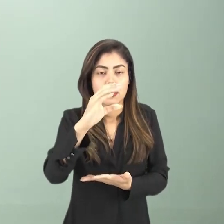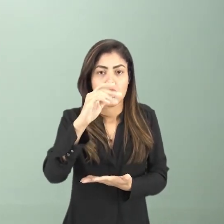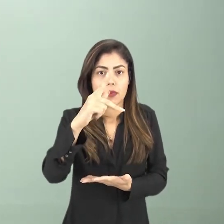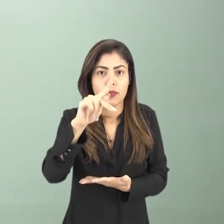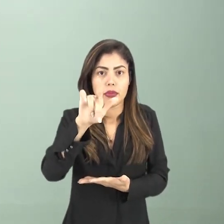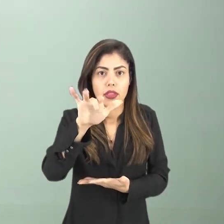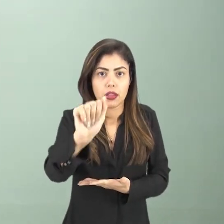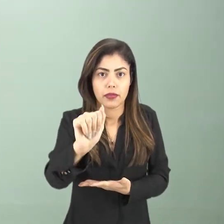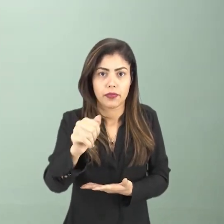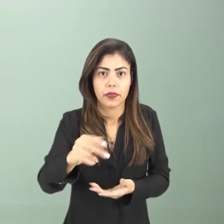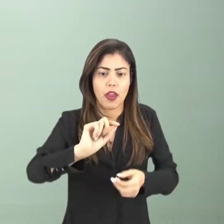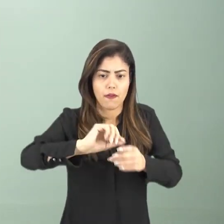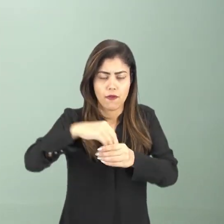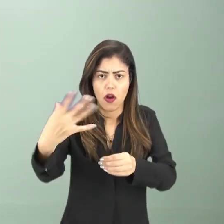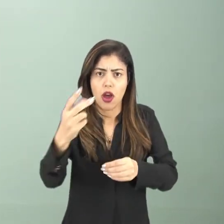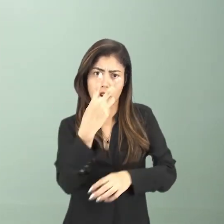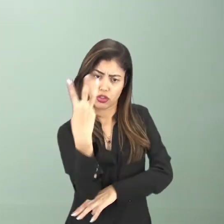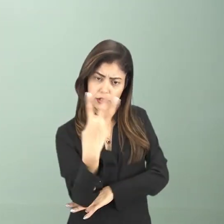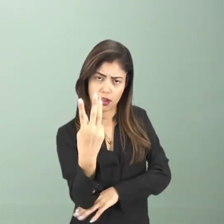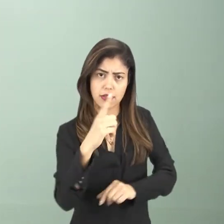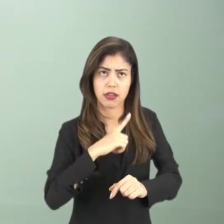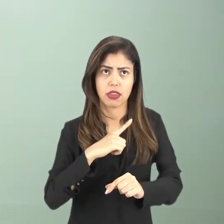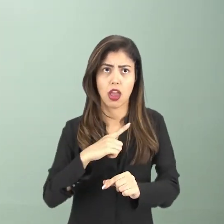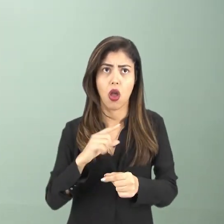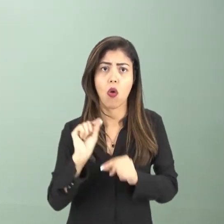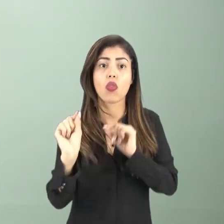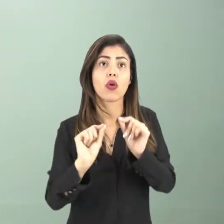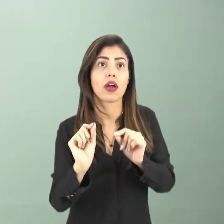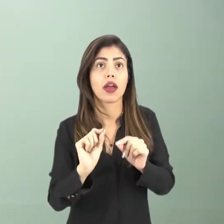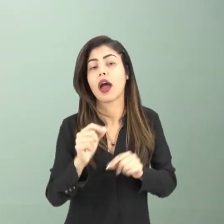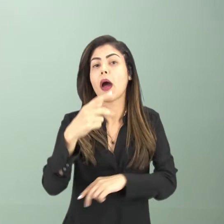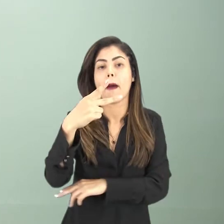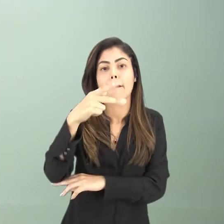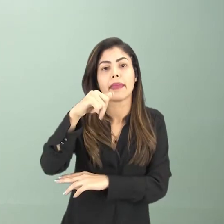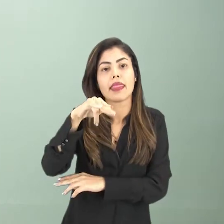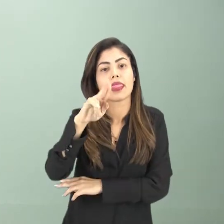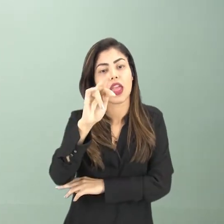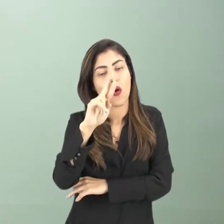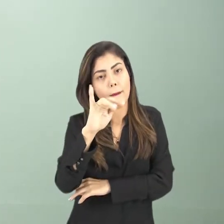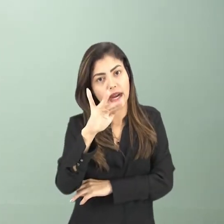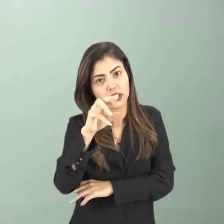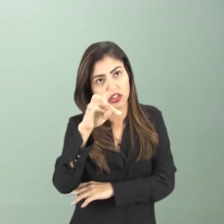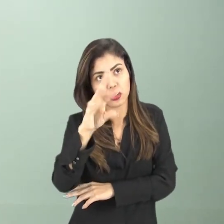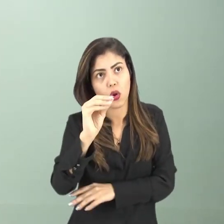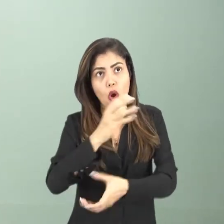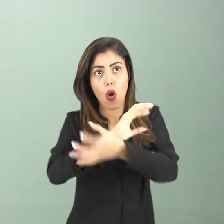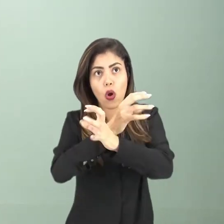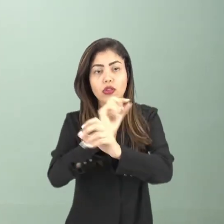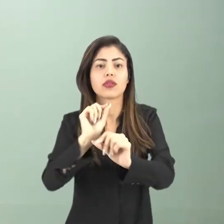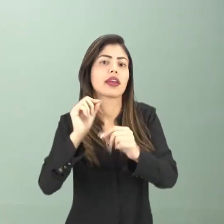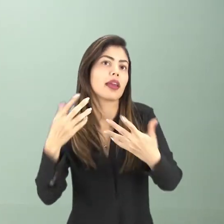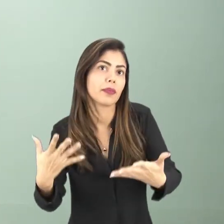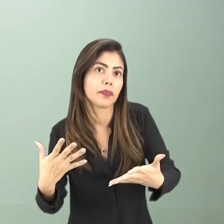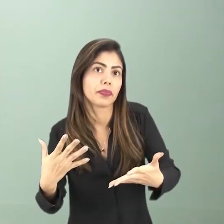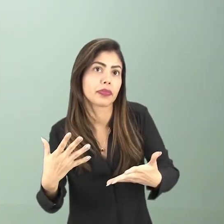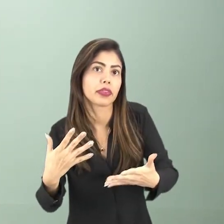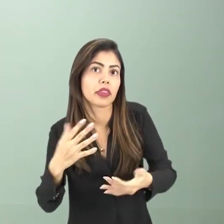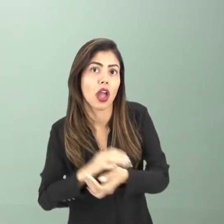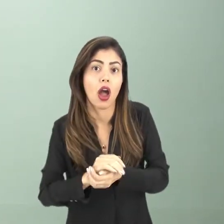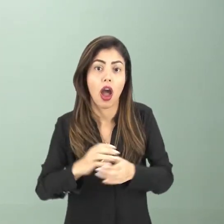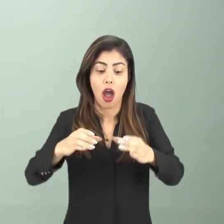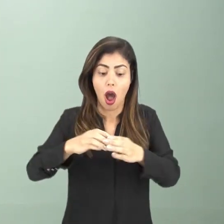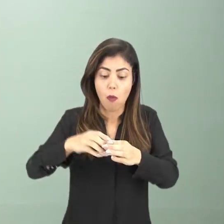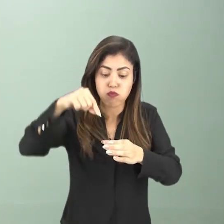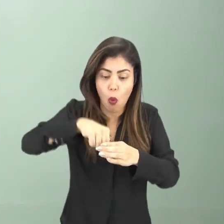certo? Fora esses três tipos de ossos, nós vamos ter ossos chamados pneumáticos. São aqueles ossos que são ocos por